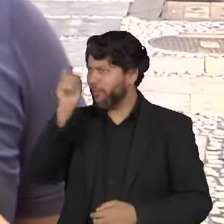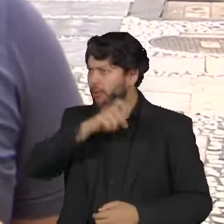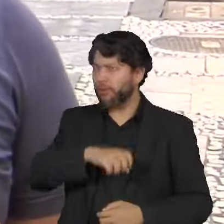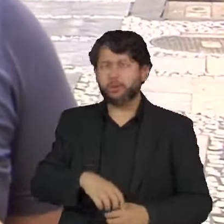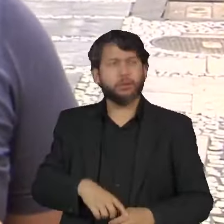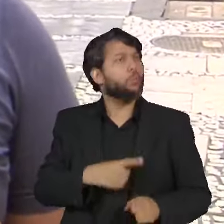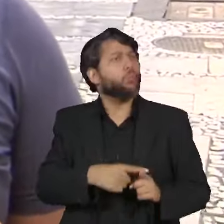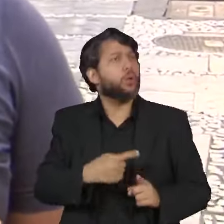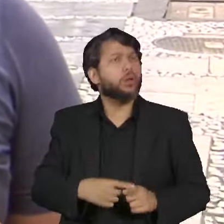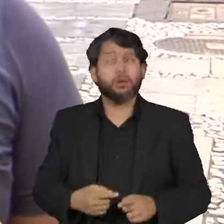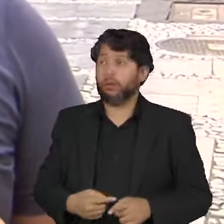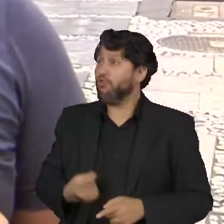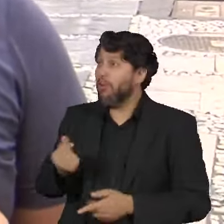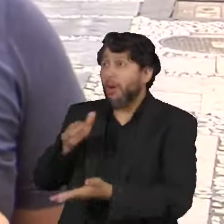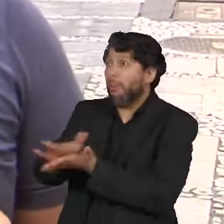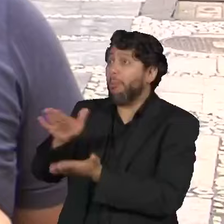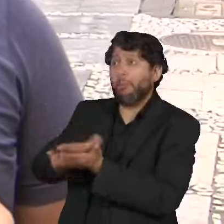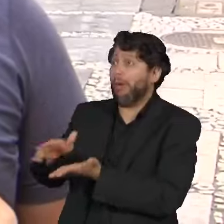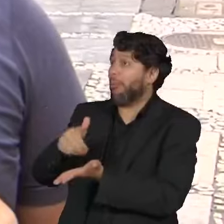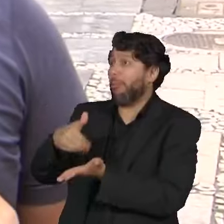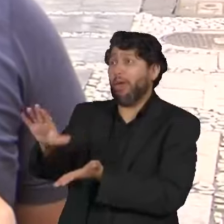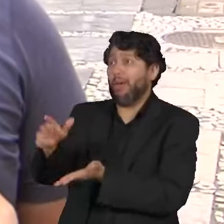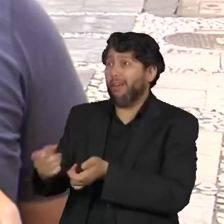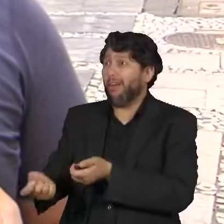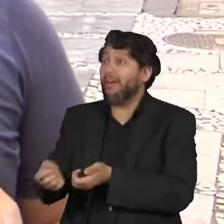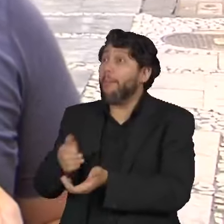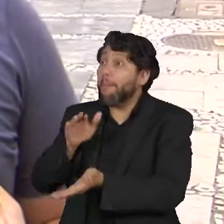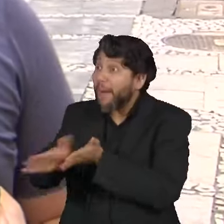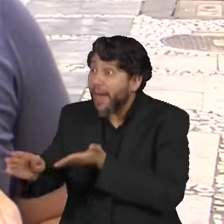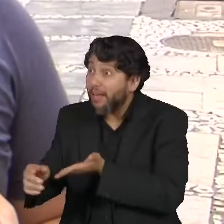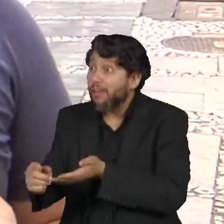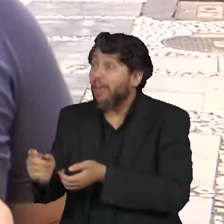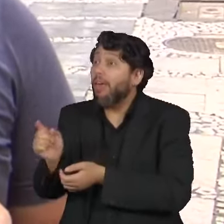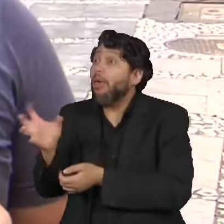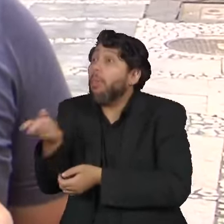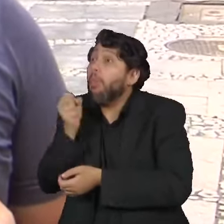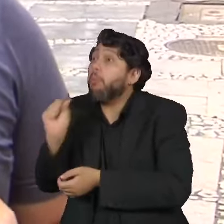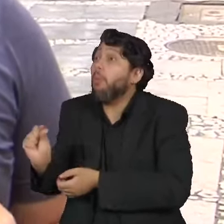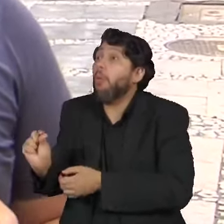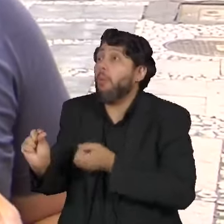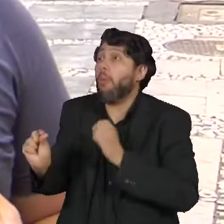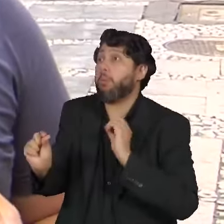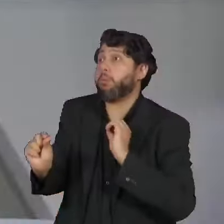Não, você mais perde do que ganha, né? Então, tipo, tem que apostar só para diversão.